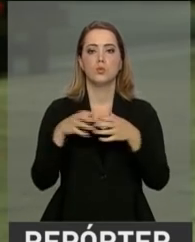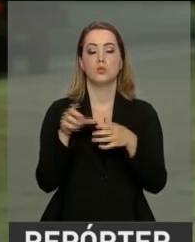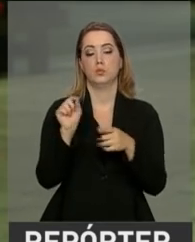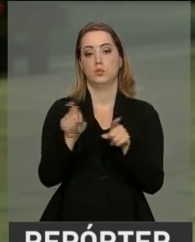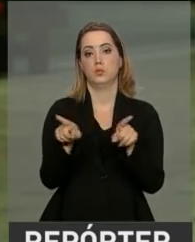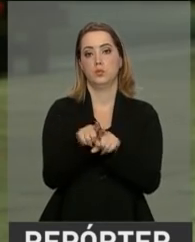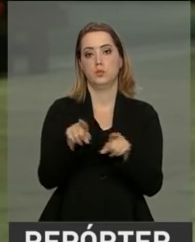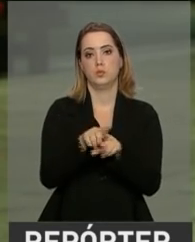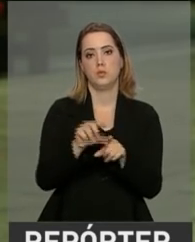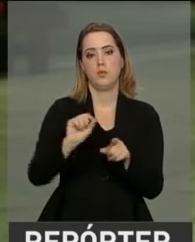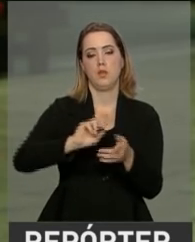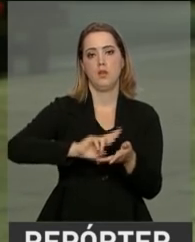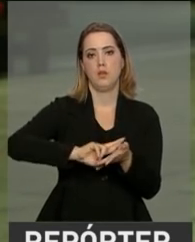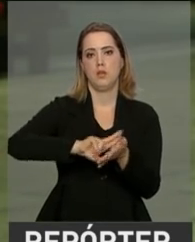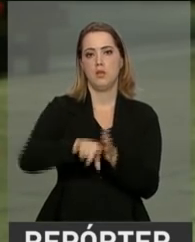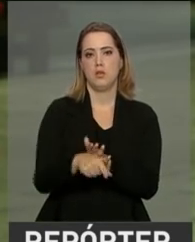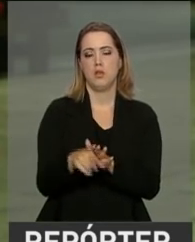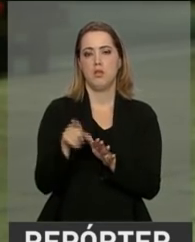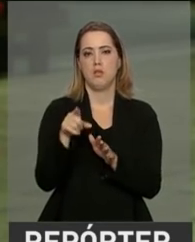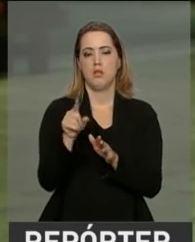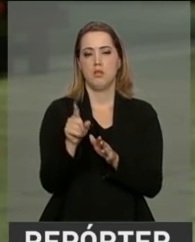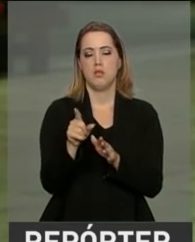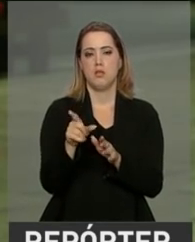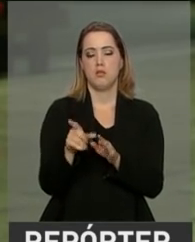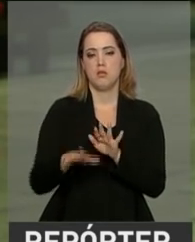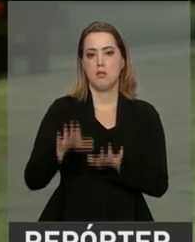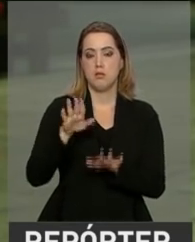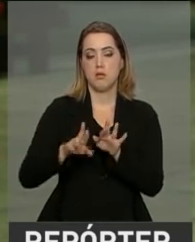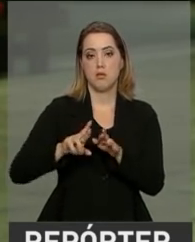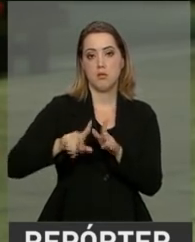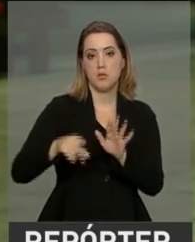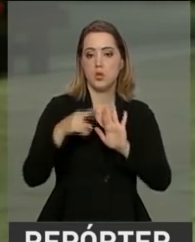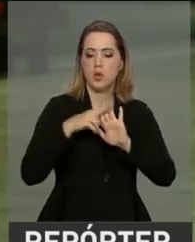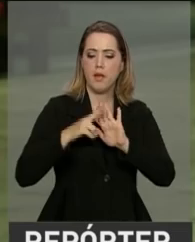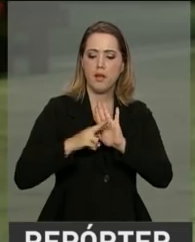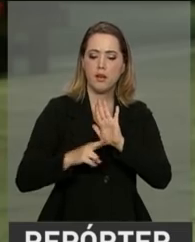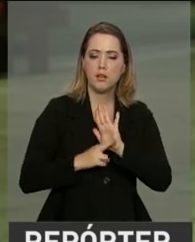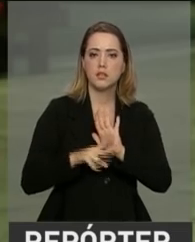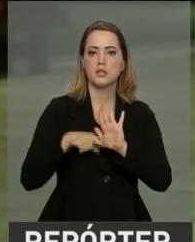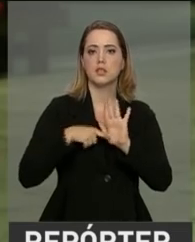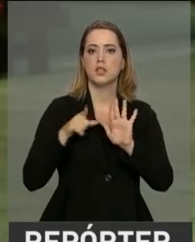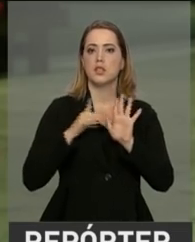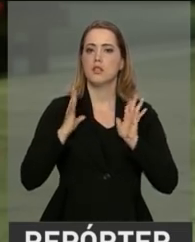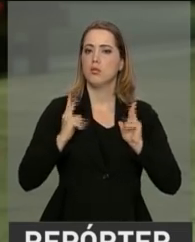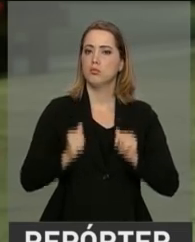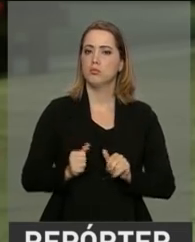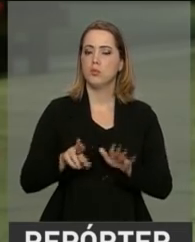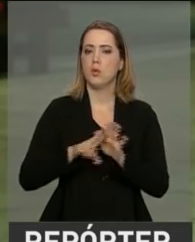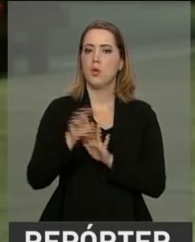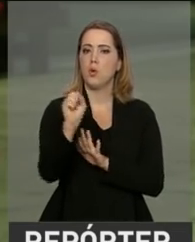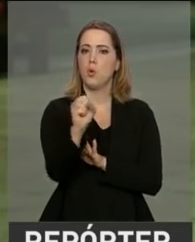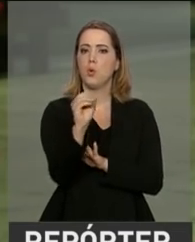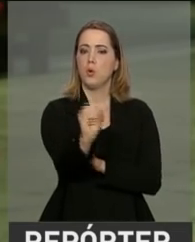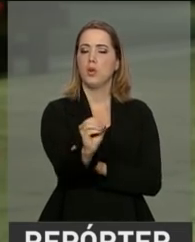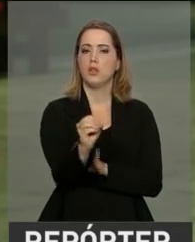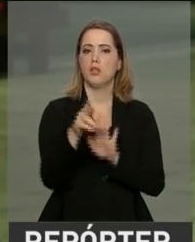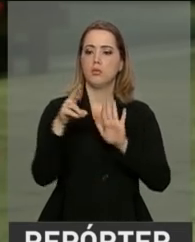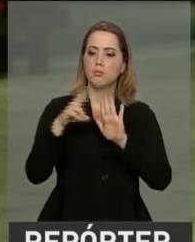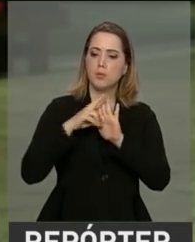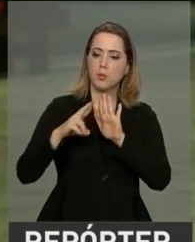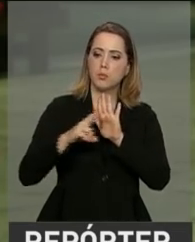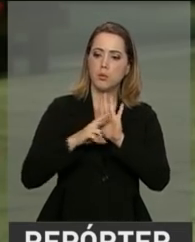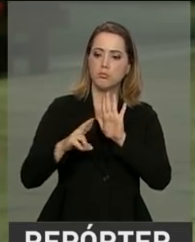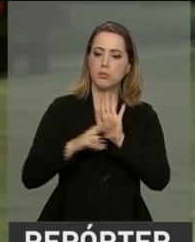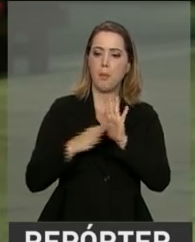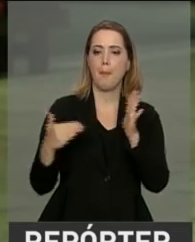a harmonização de barreiras fitossanitárias e tecnológicas e a eliminação de 80 barreiras que impedem a livre